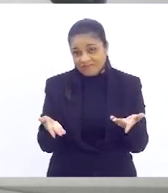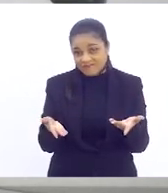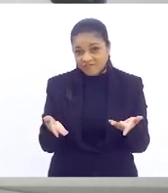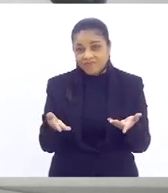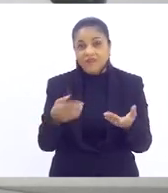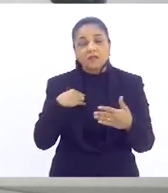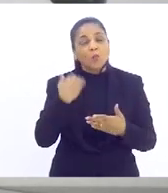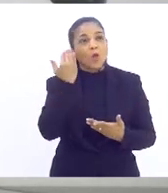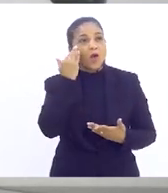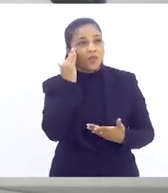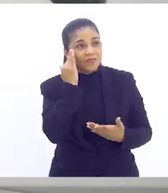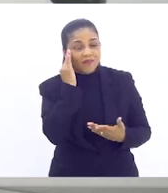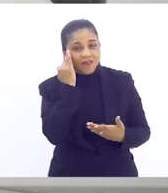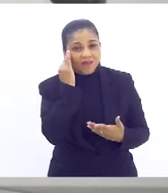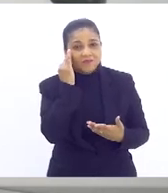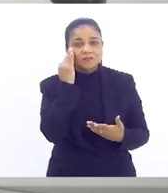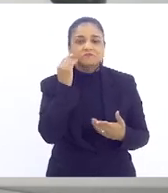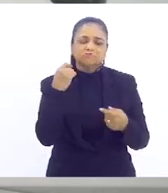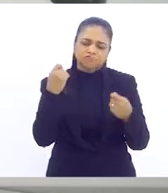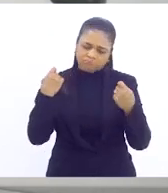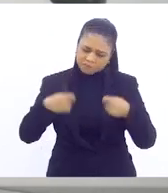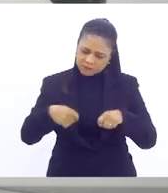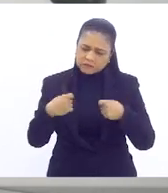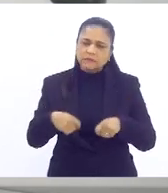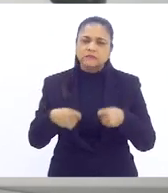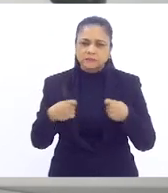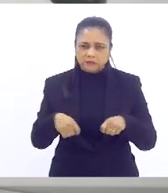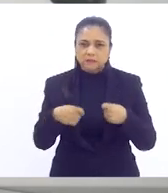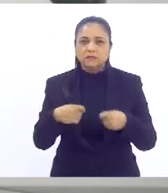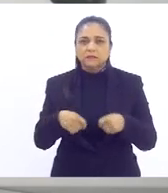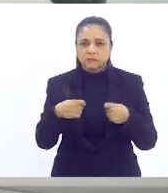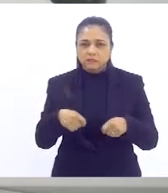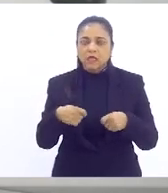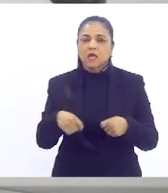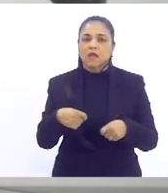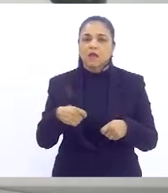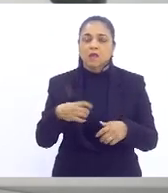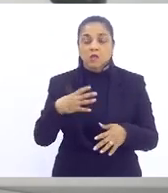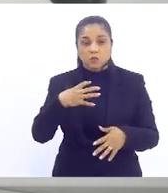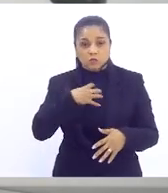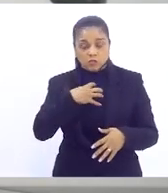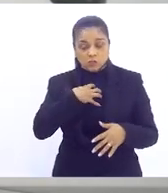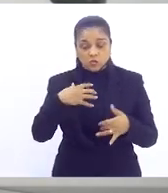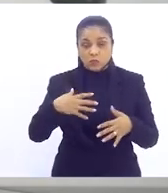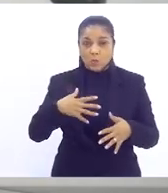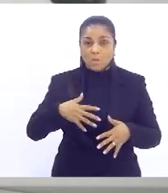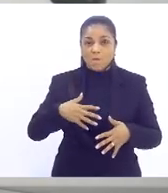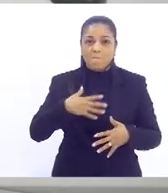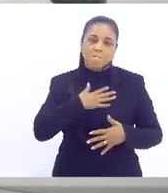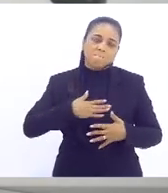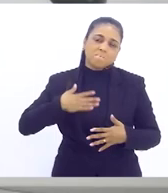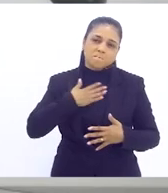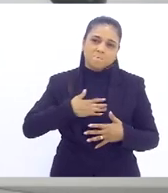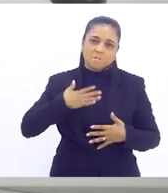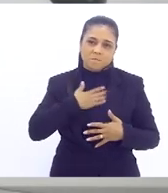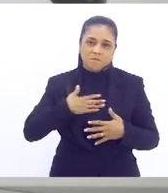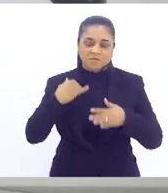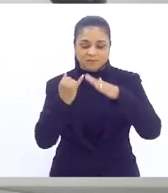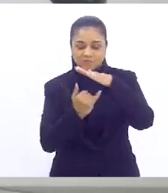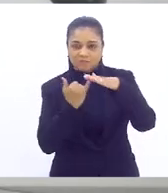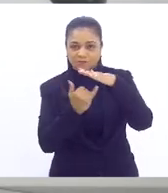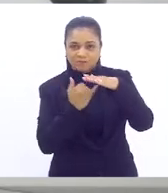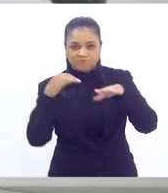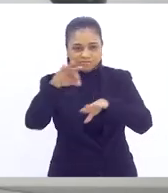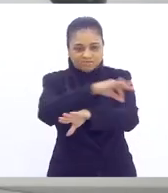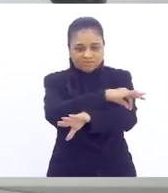que nós precisamos sim e aí é um prazer muito grande ver o Instituto de Engenharia Estadual de engenharia